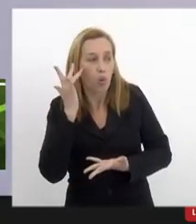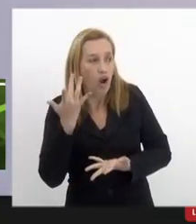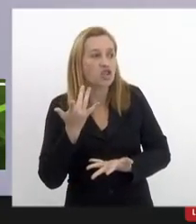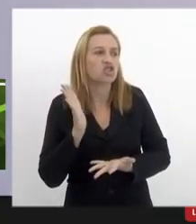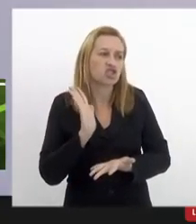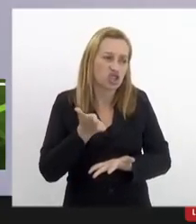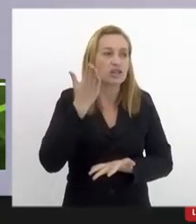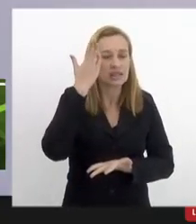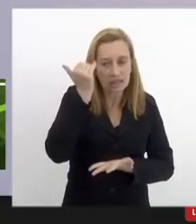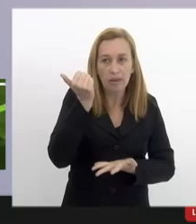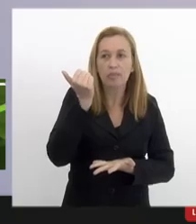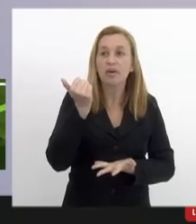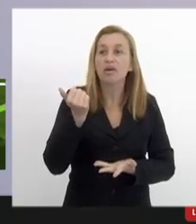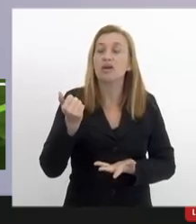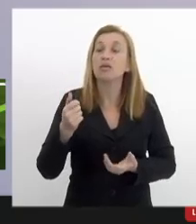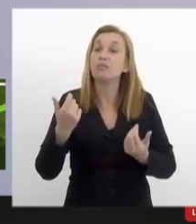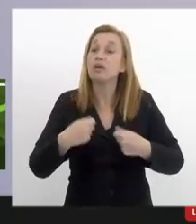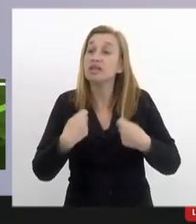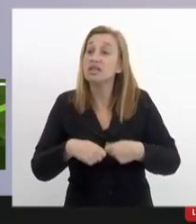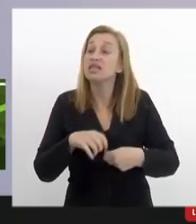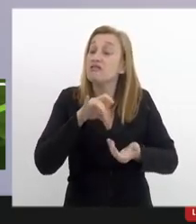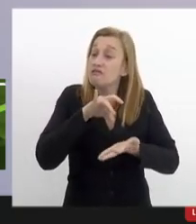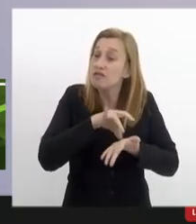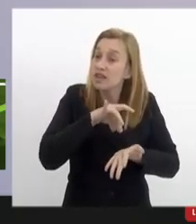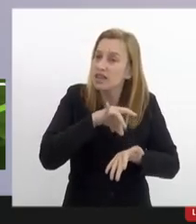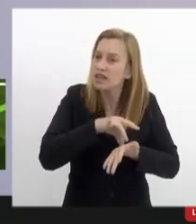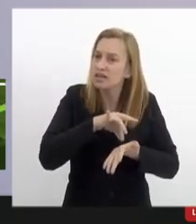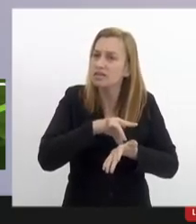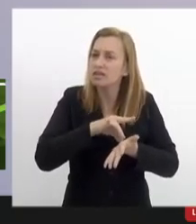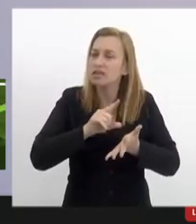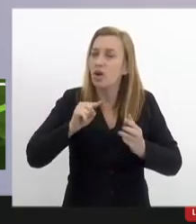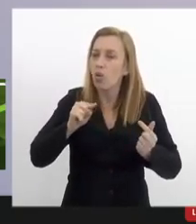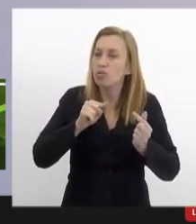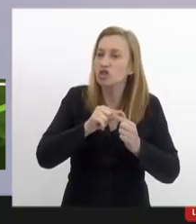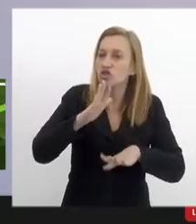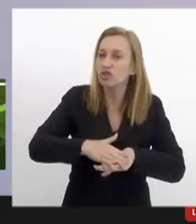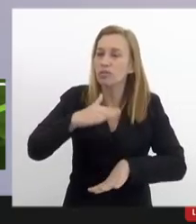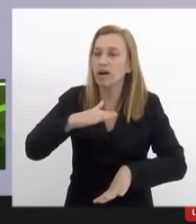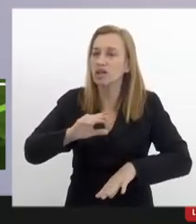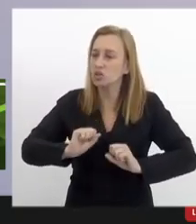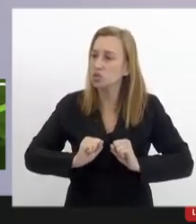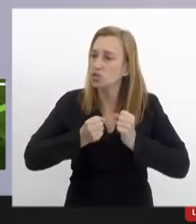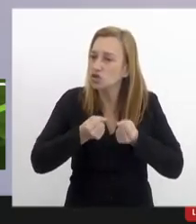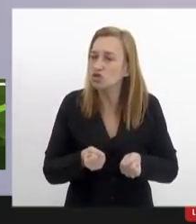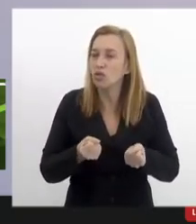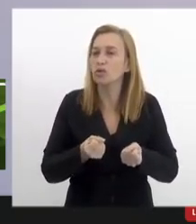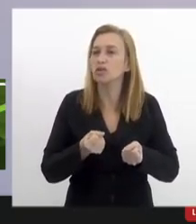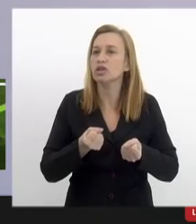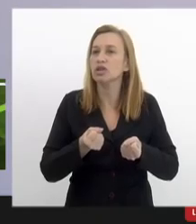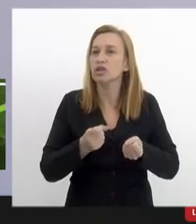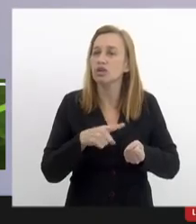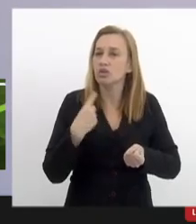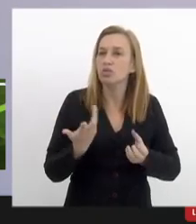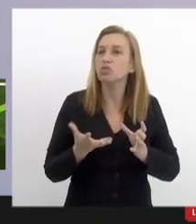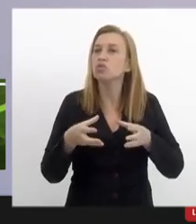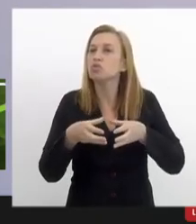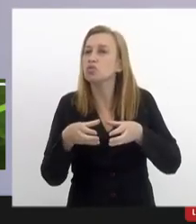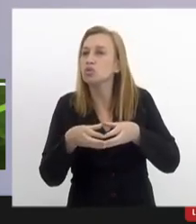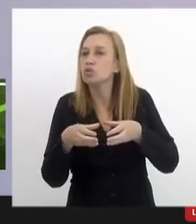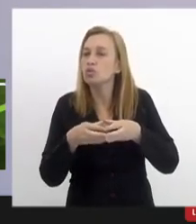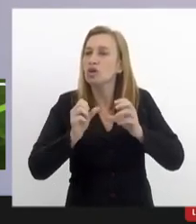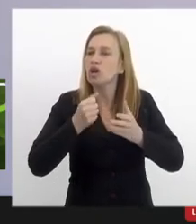já sabe, eu acho que a gente precisa realmente ser muito objetivo com os nossos esforços, com a nossa coletividade